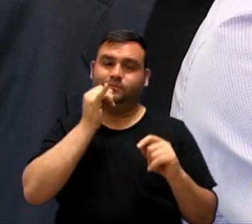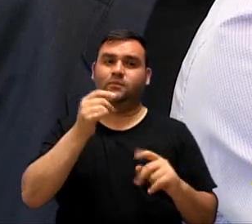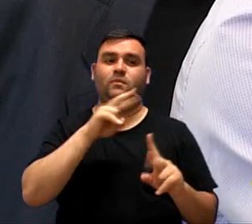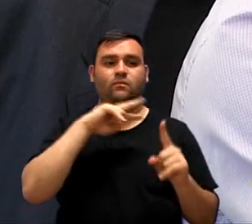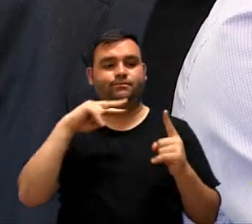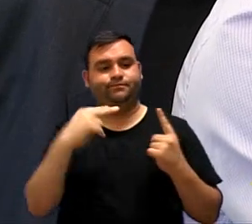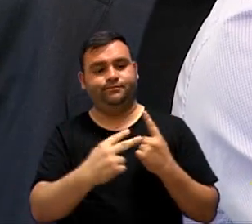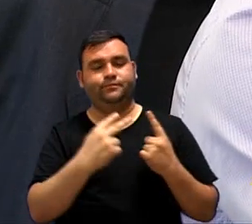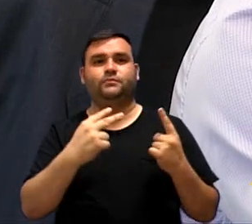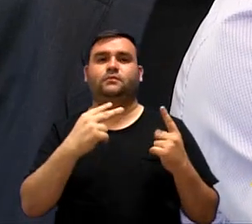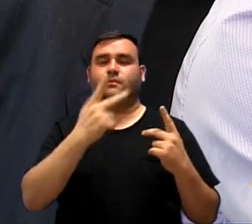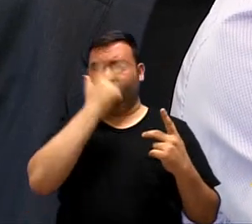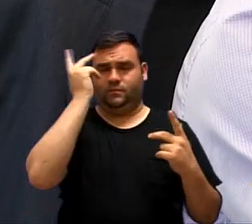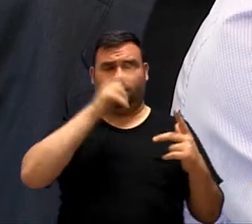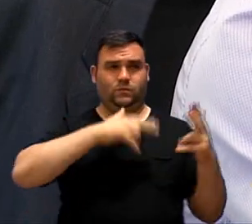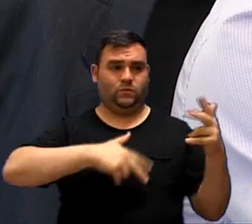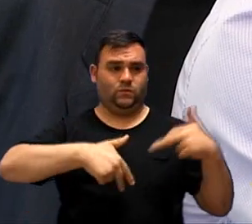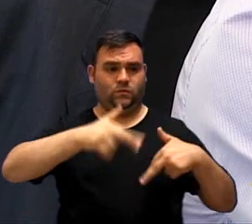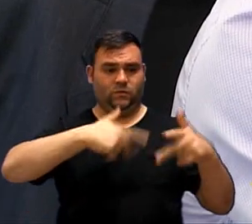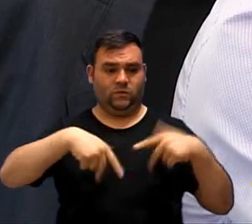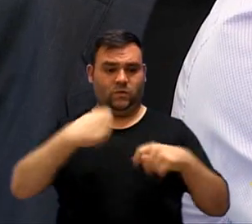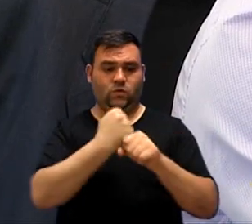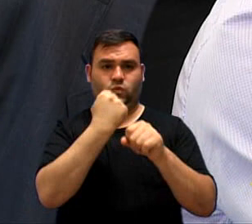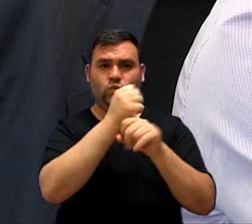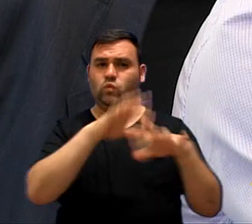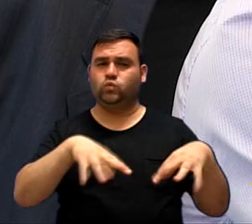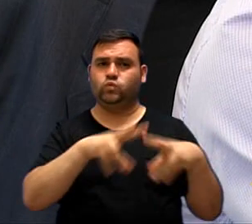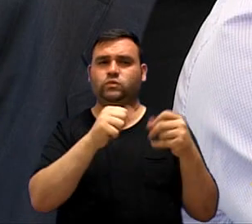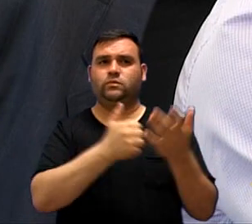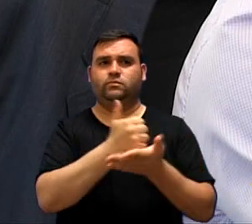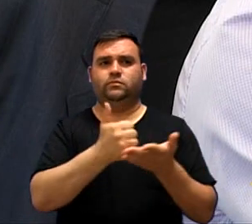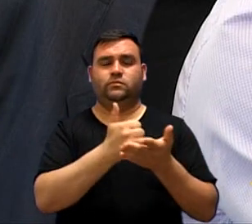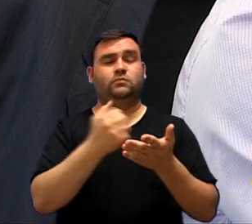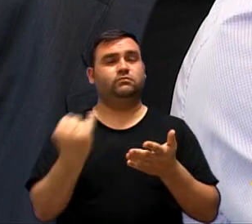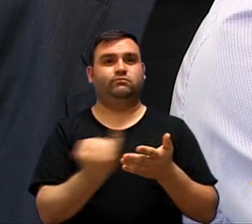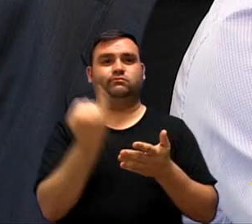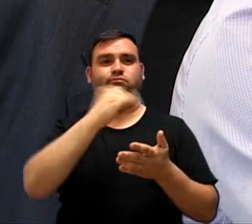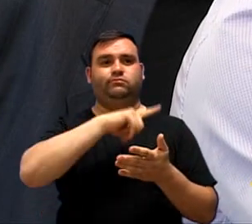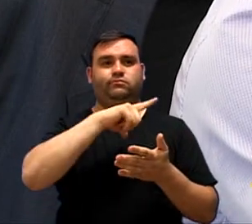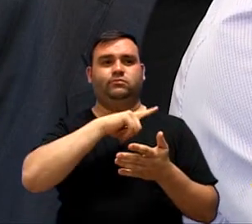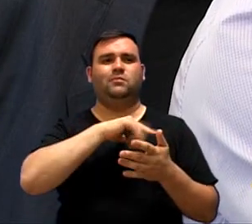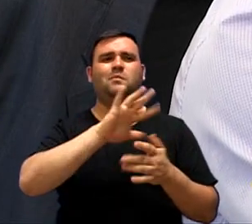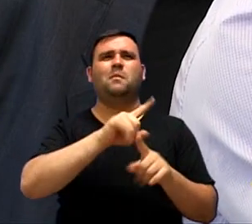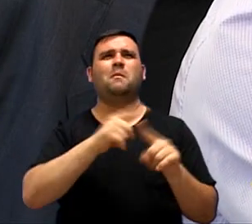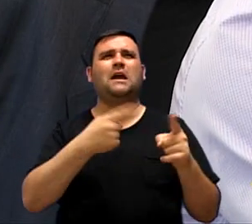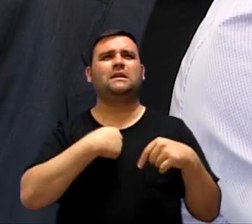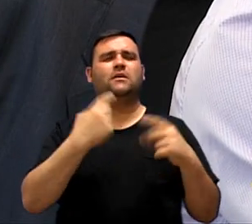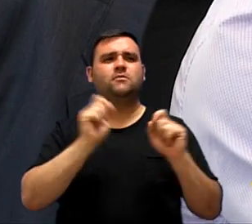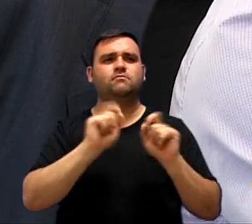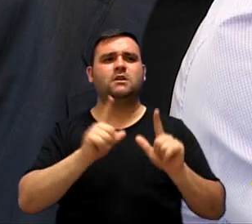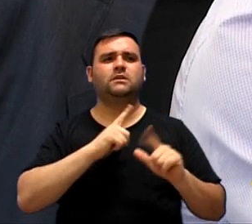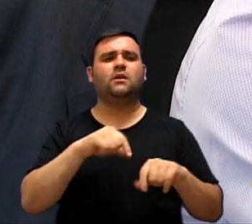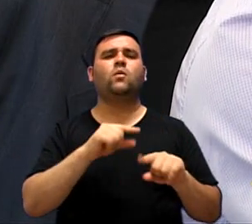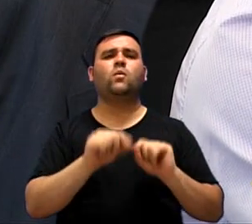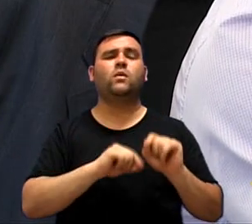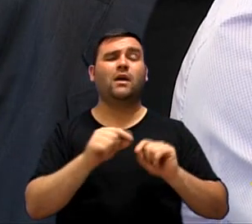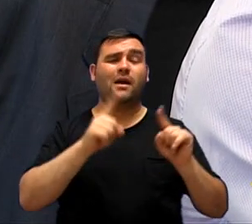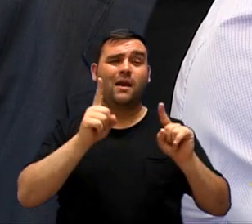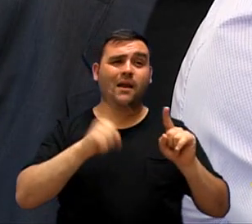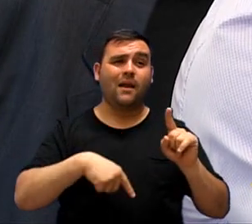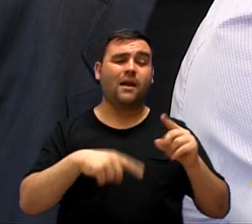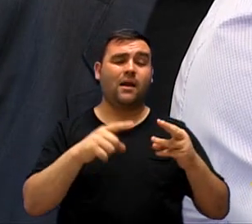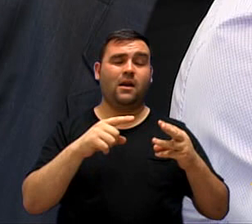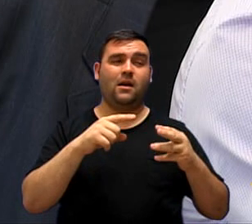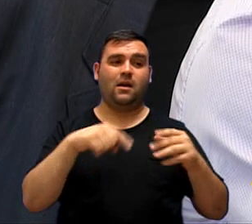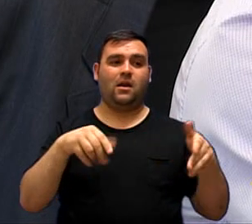mobilidade urbana, todas as obras são fundamentais aí que estão na tela, né? Mas o que me chama a atenção é exatamente a